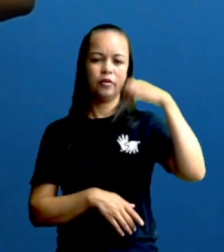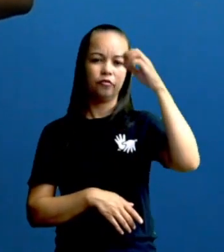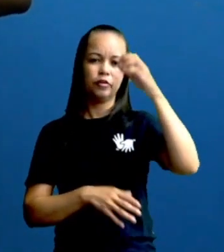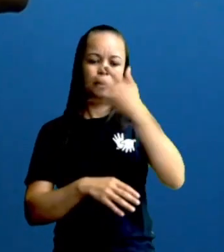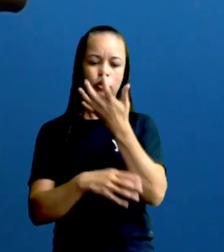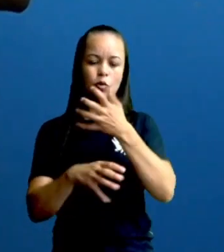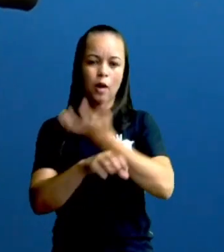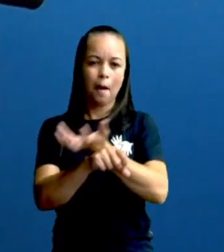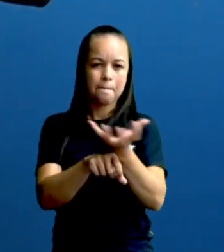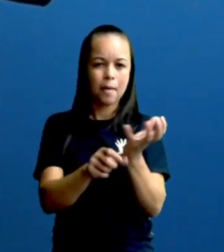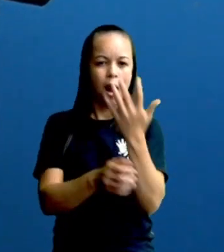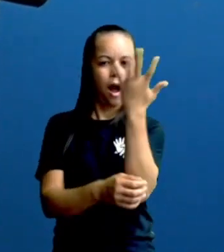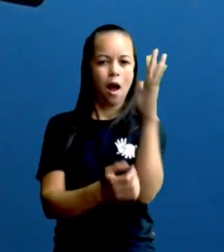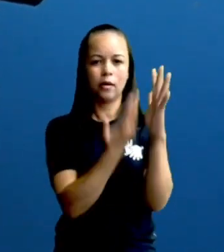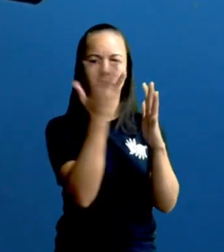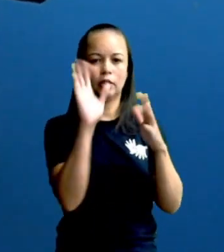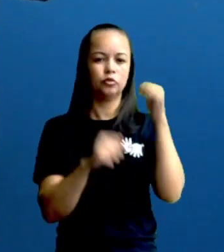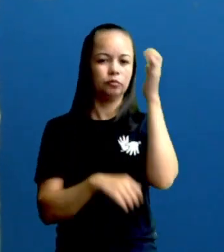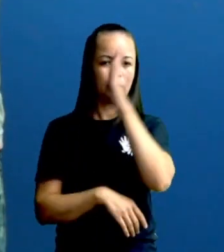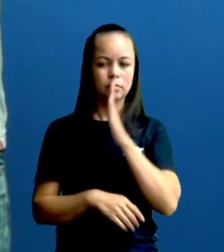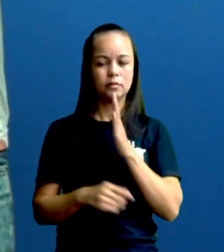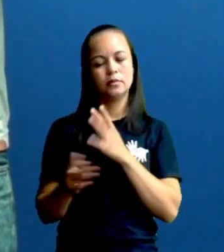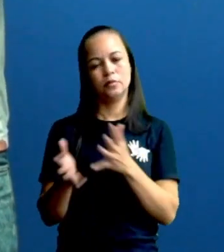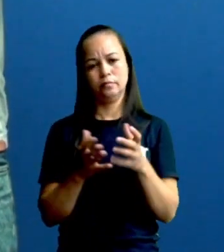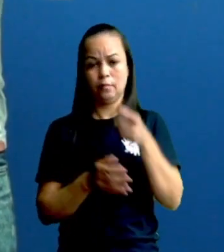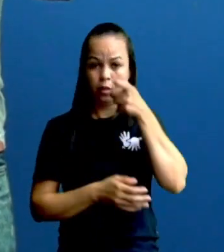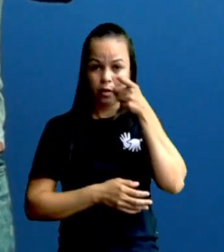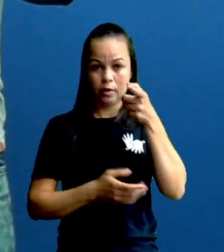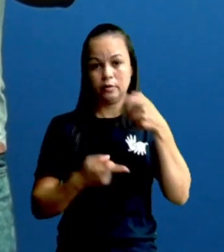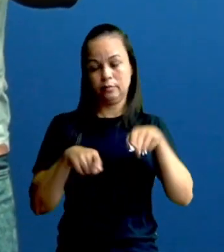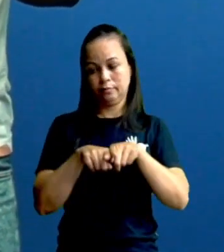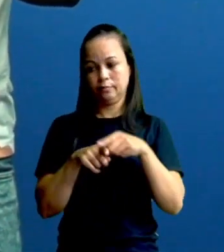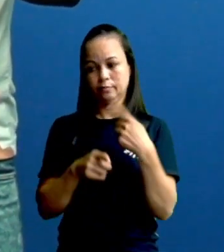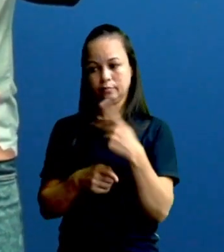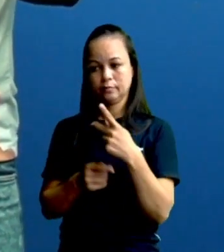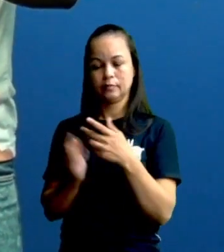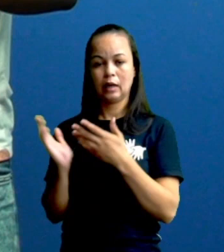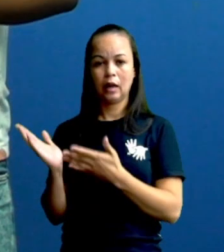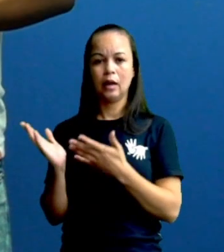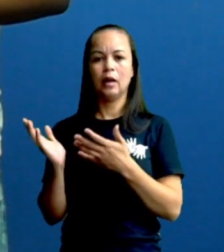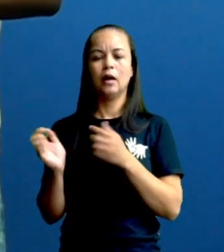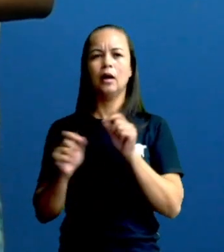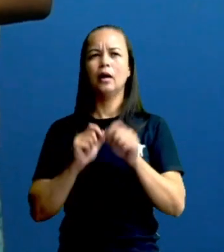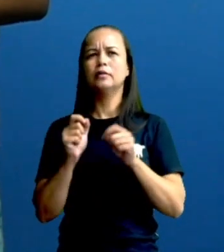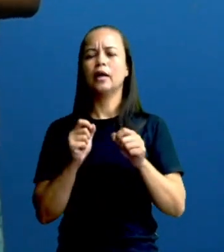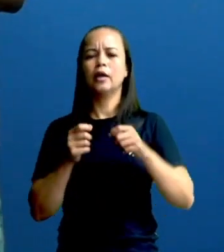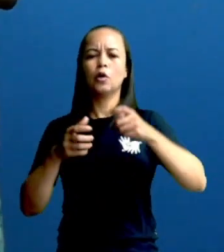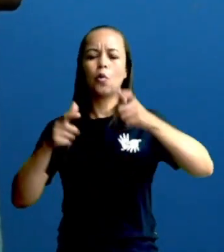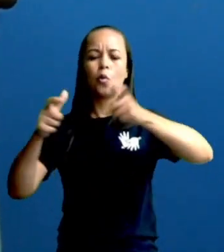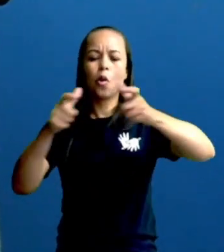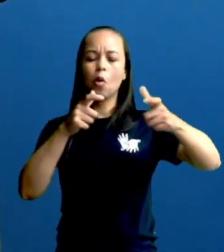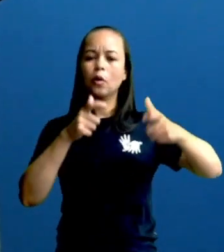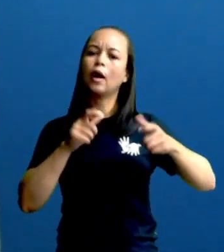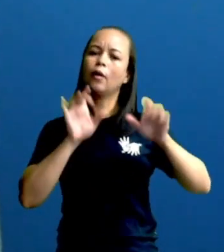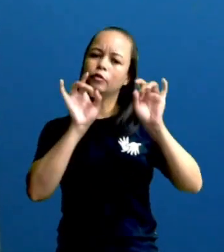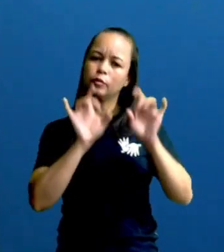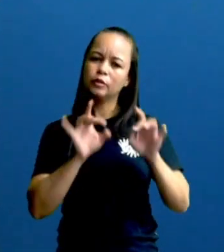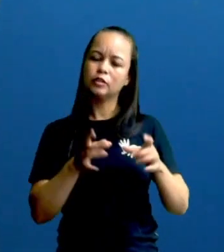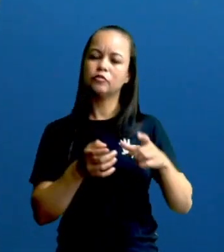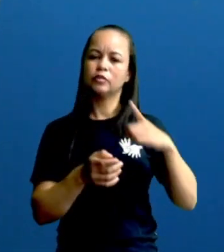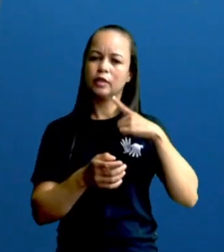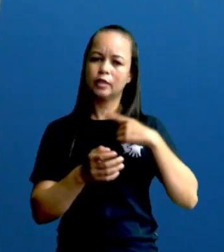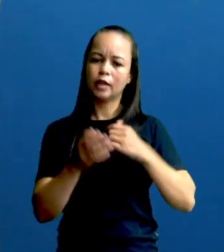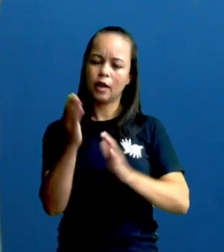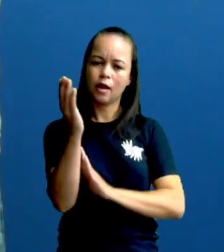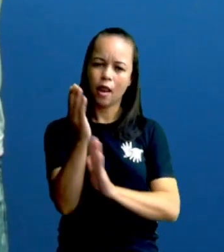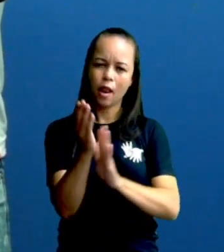brasileiras. O interessante também, entre os lacertilhos, é que tem regiões específicas que só tem um tipo de lagartixa que só